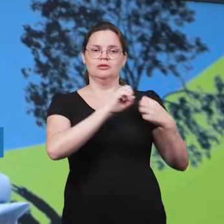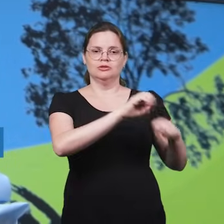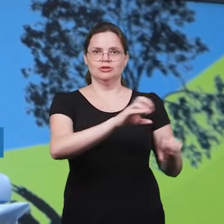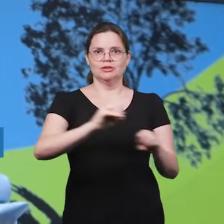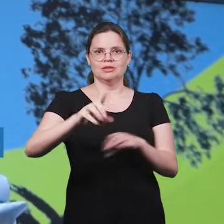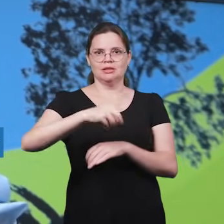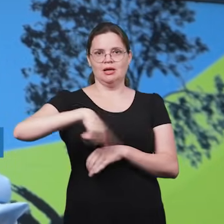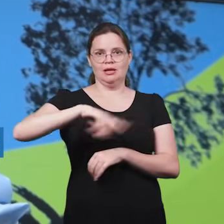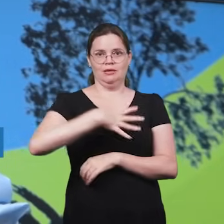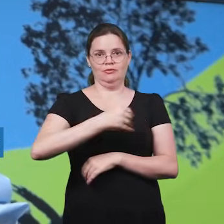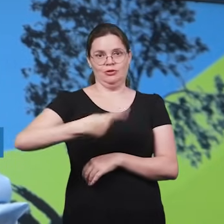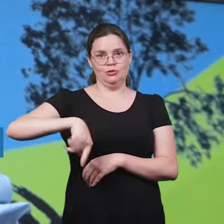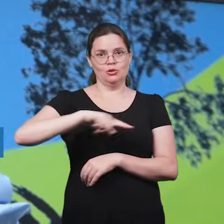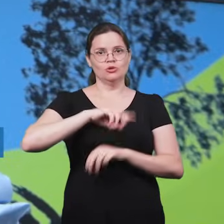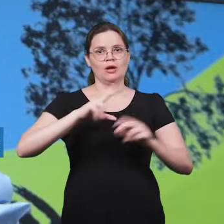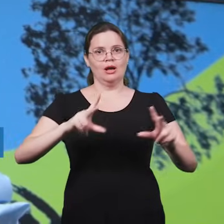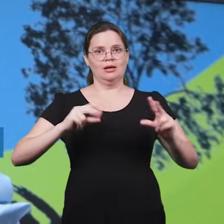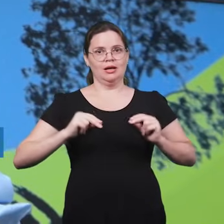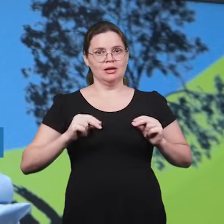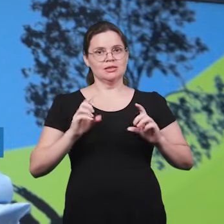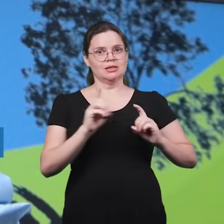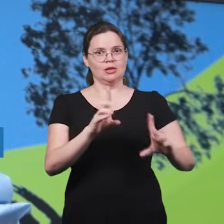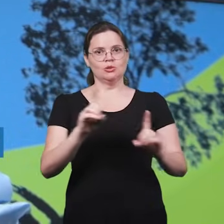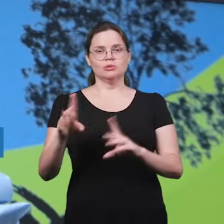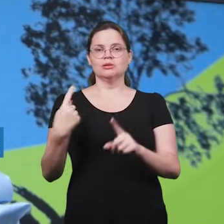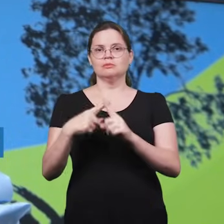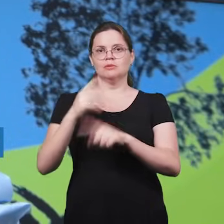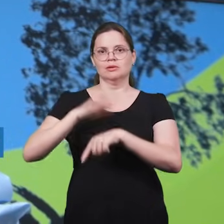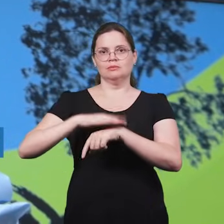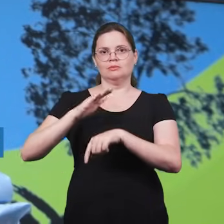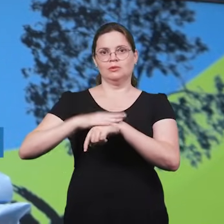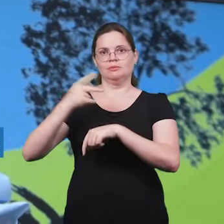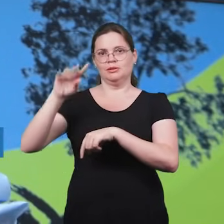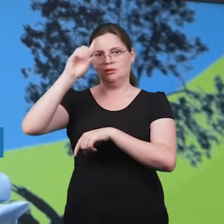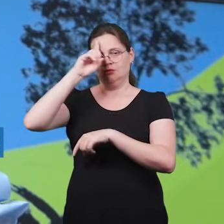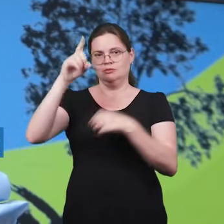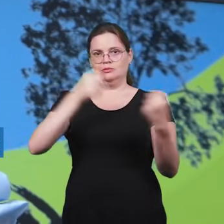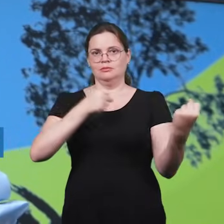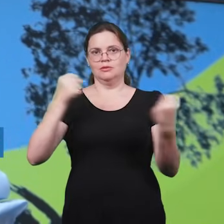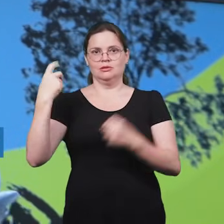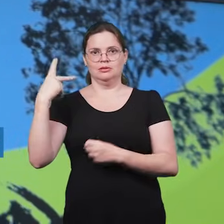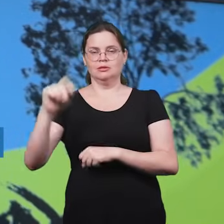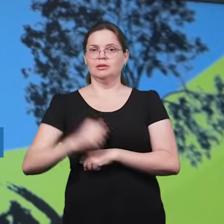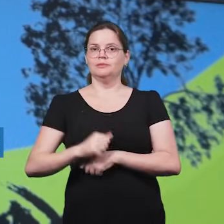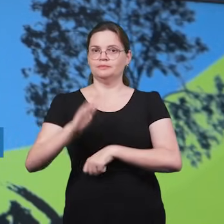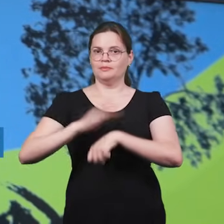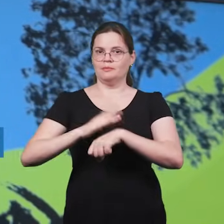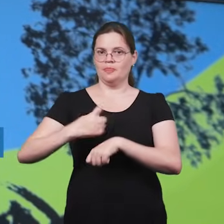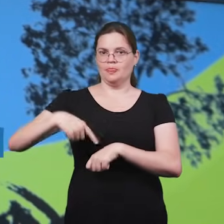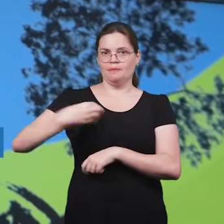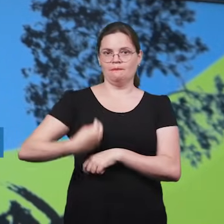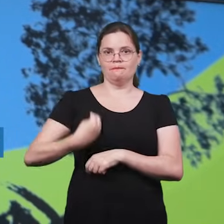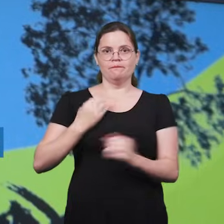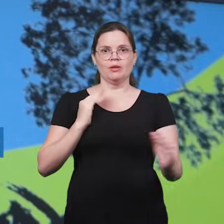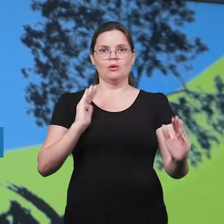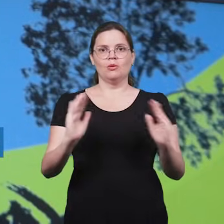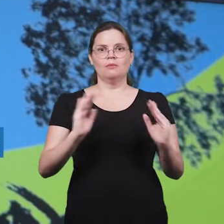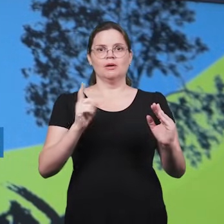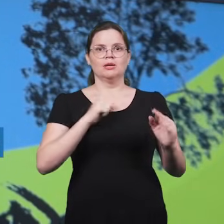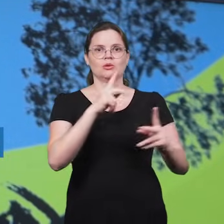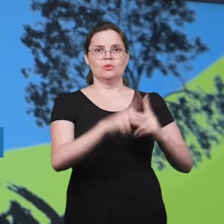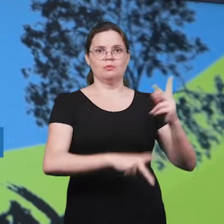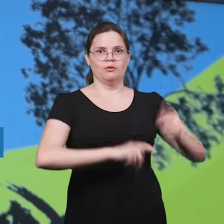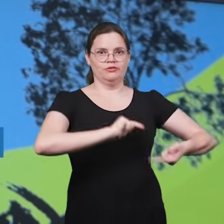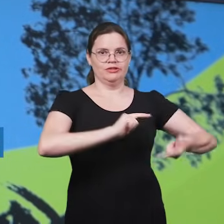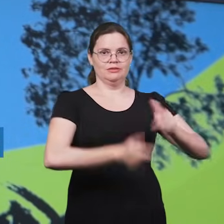doutrinária viva que procede do Cordeiro. O tempo que vivemos se assemelha muito à saída do povo de Israel do Egito.